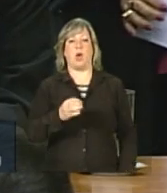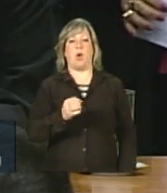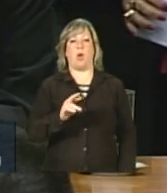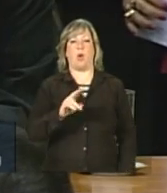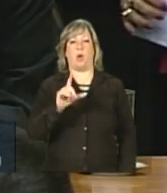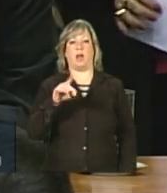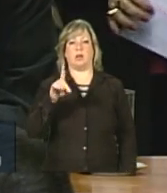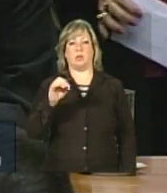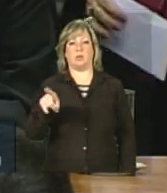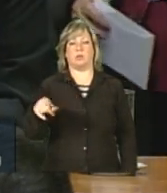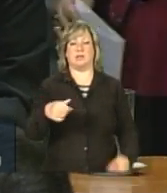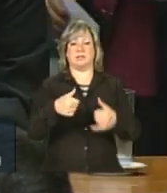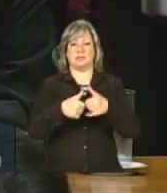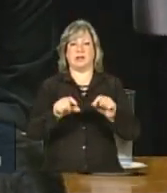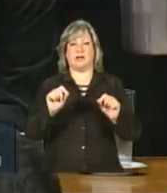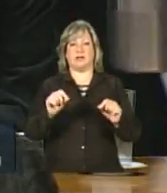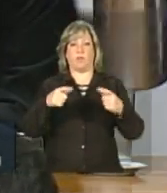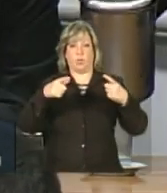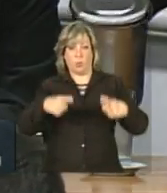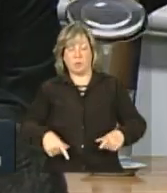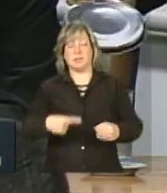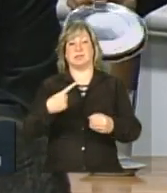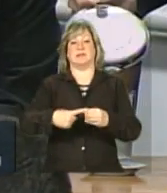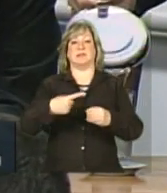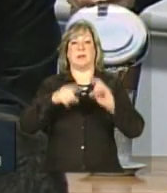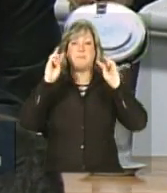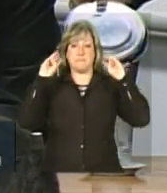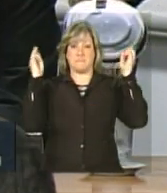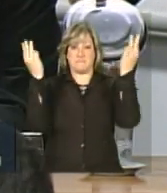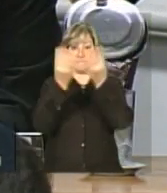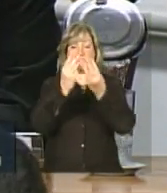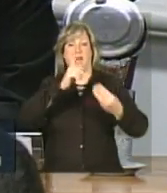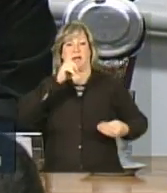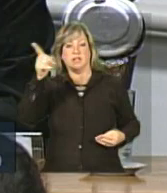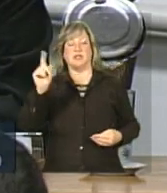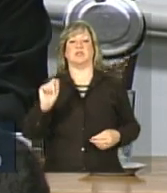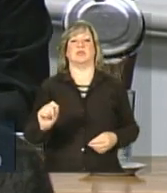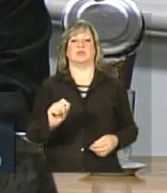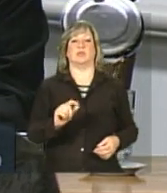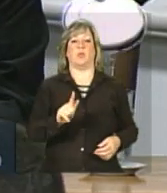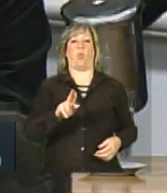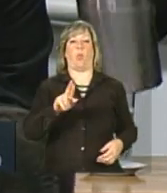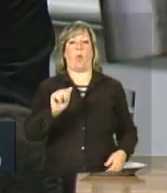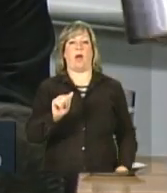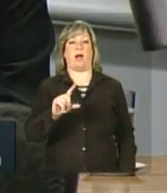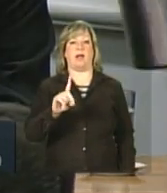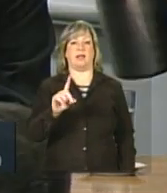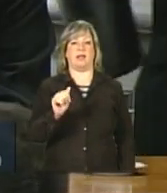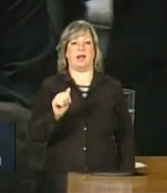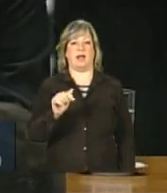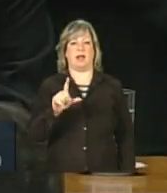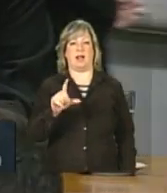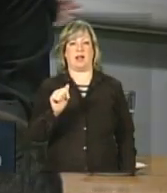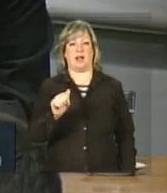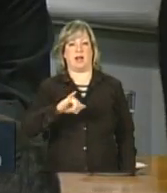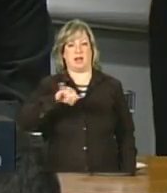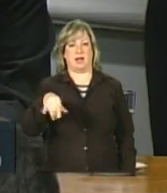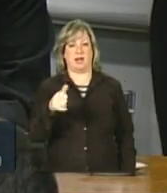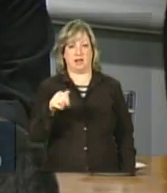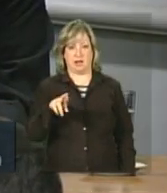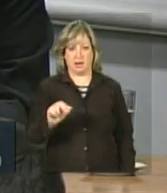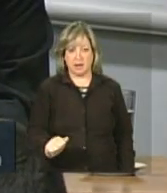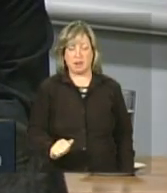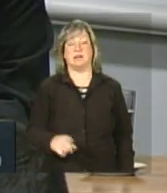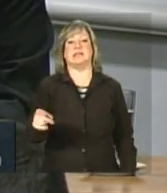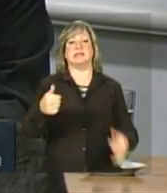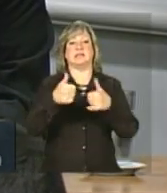estando na cidade de Guadalajara, no México, representando o nosso país na abertura